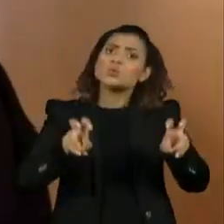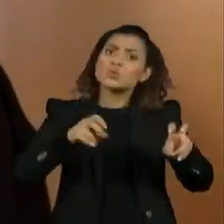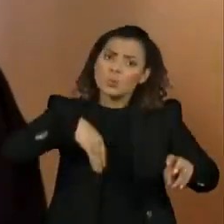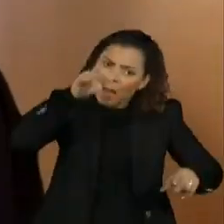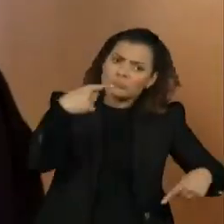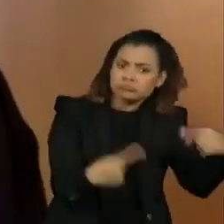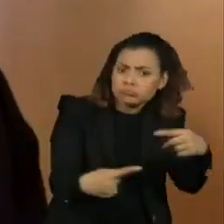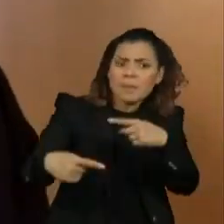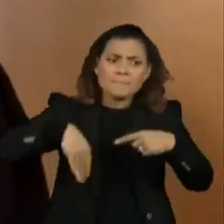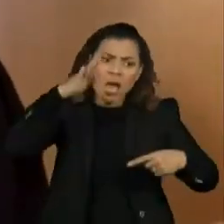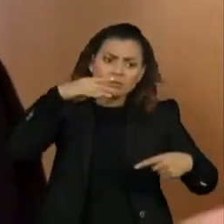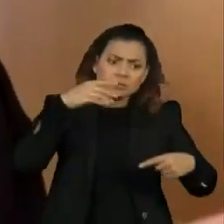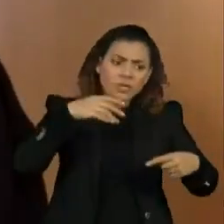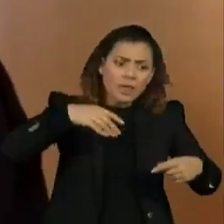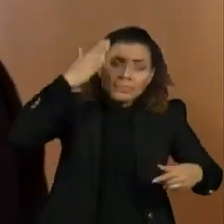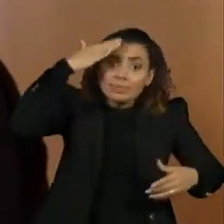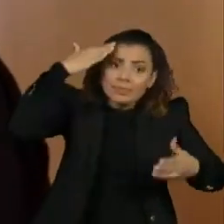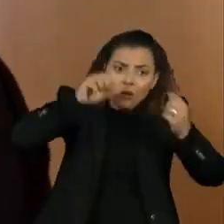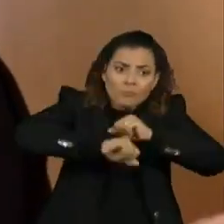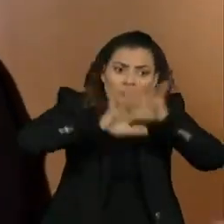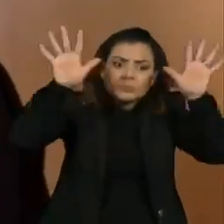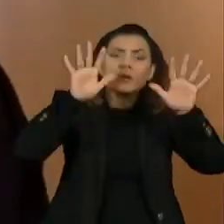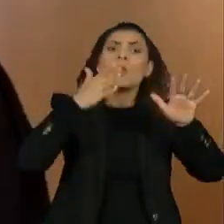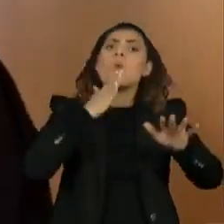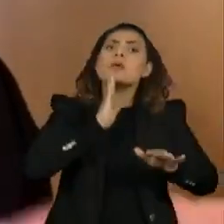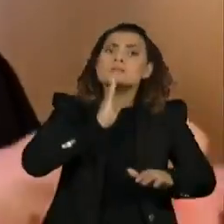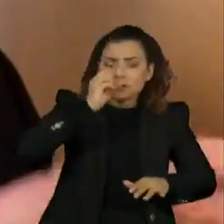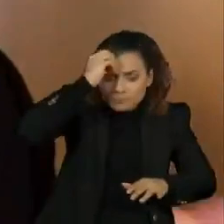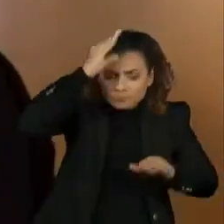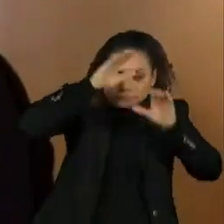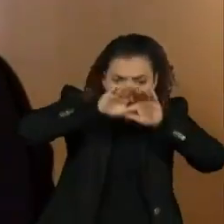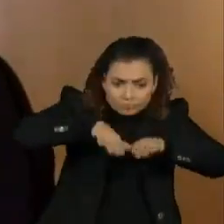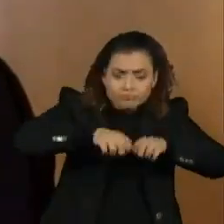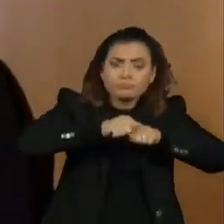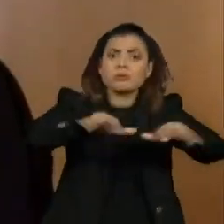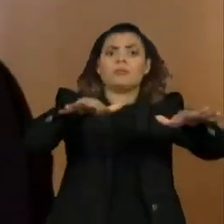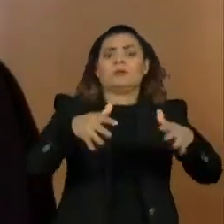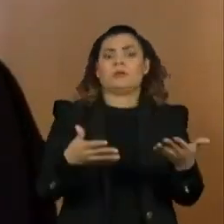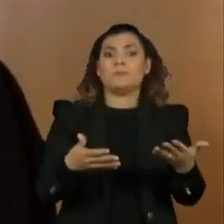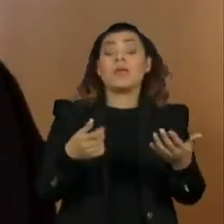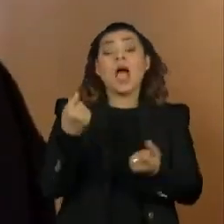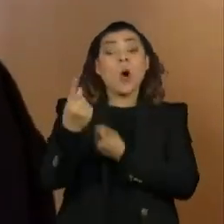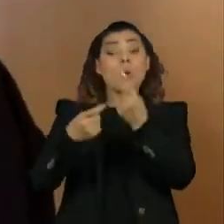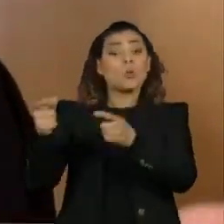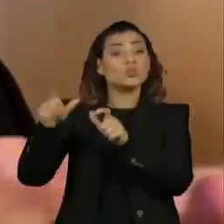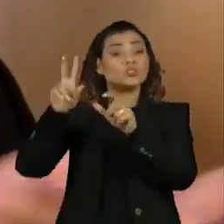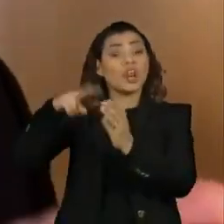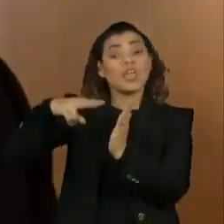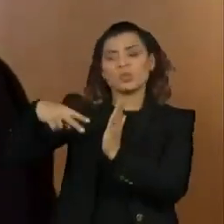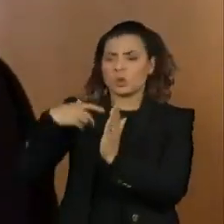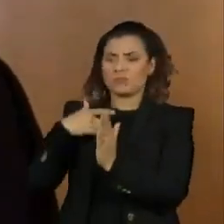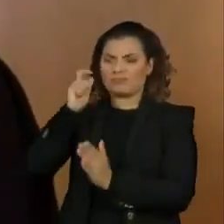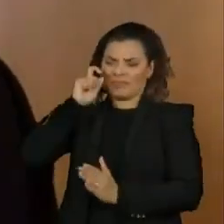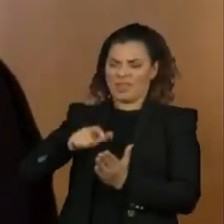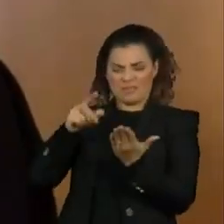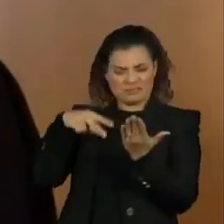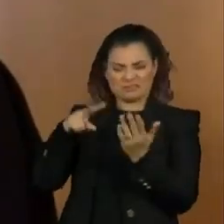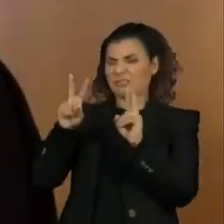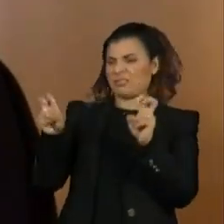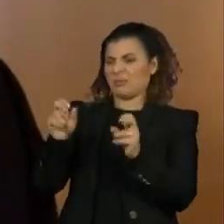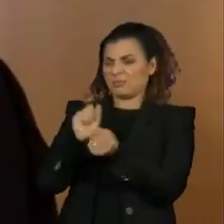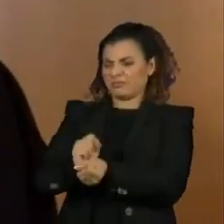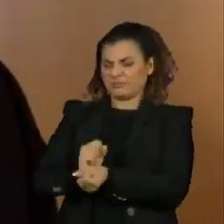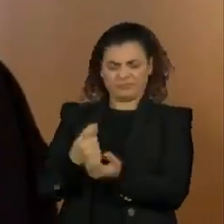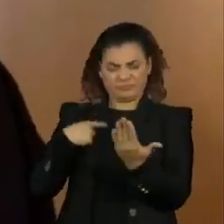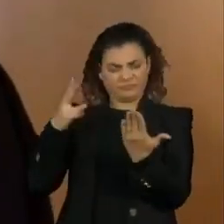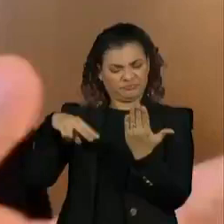mais intensidade. Aqueles leitores que talvez jamais se interessariam por escravidão, jamais se interessariam pela